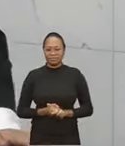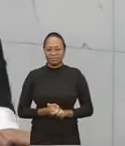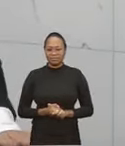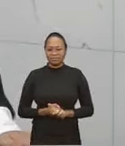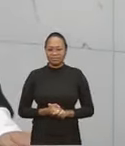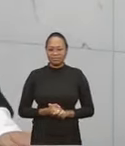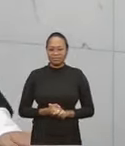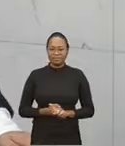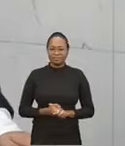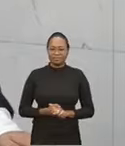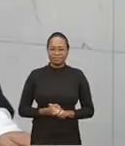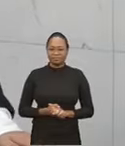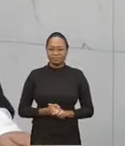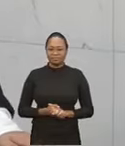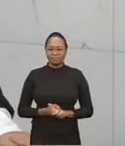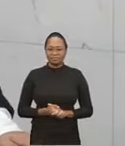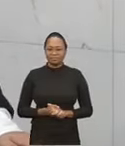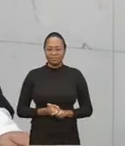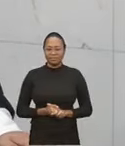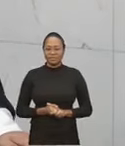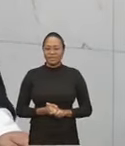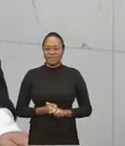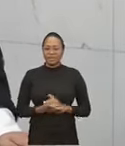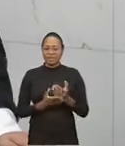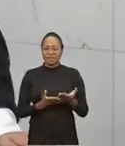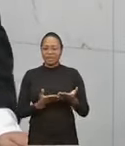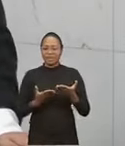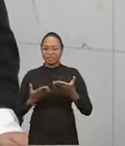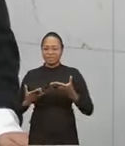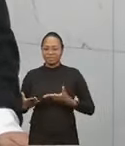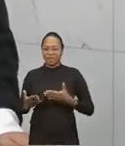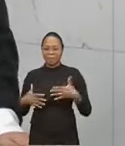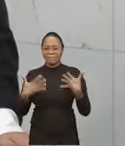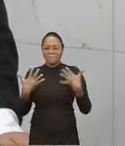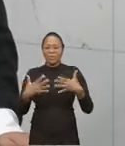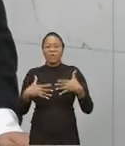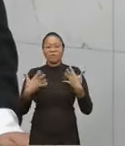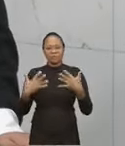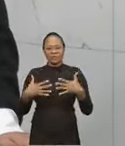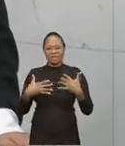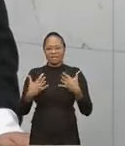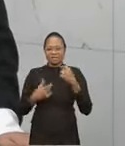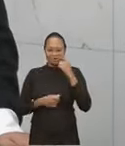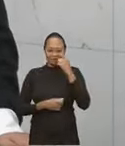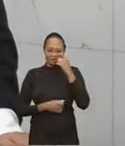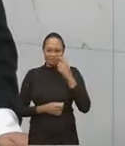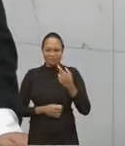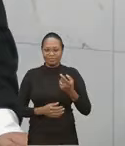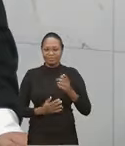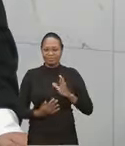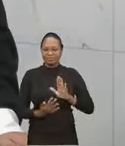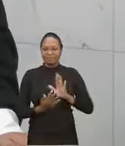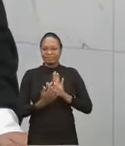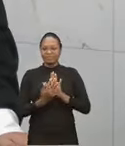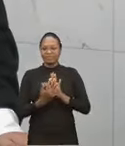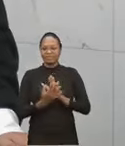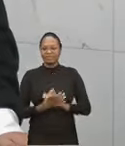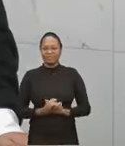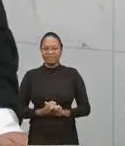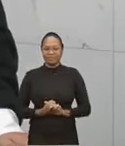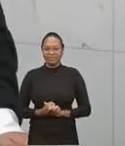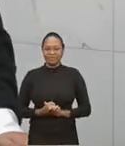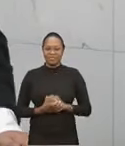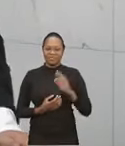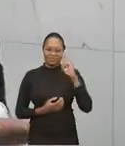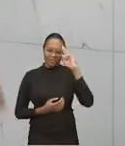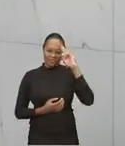convidar com muita alegria, mas com muita alegria, para compor aqui à frente desse plenário um